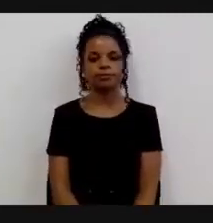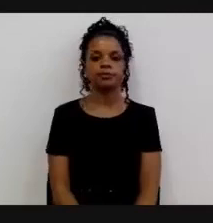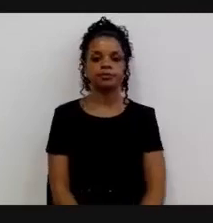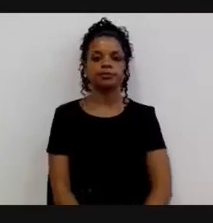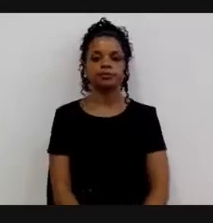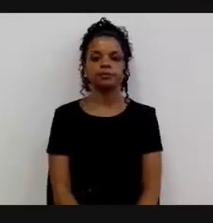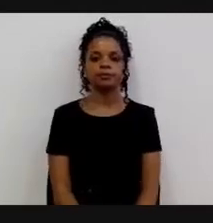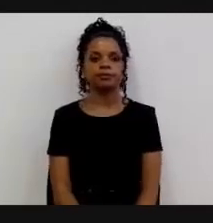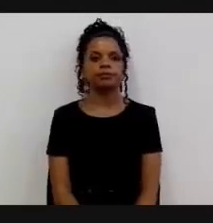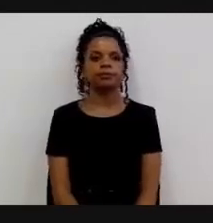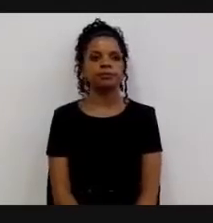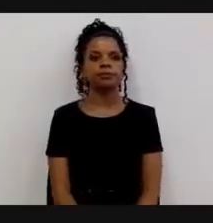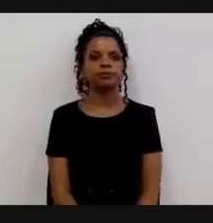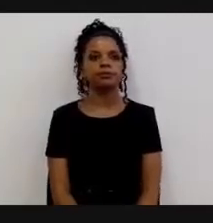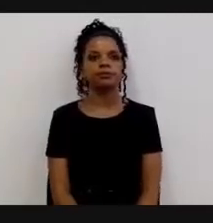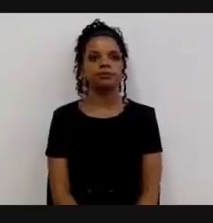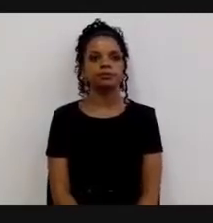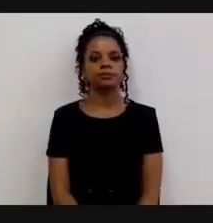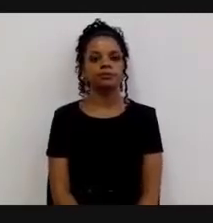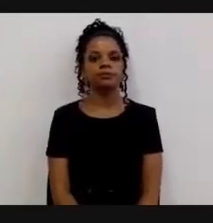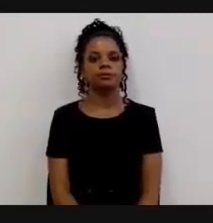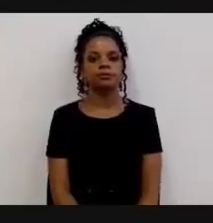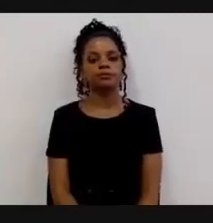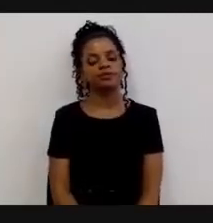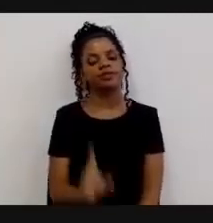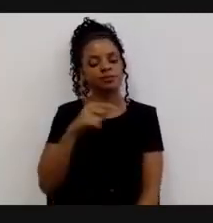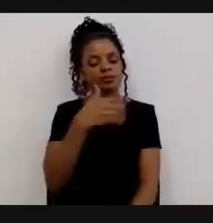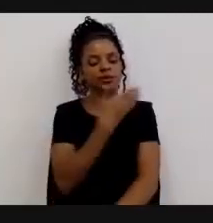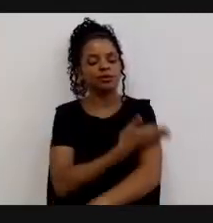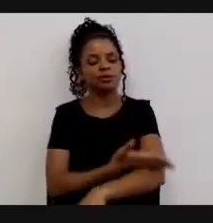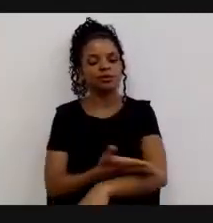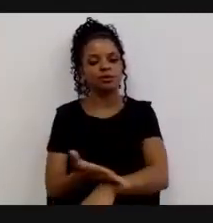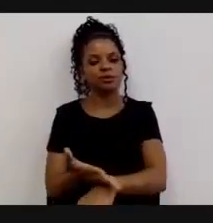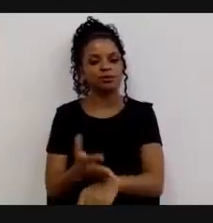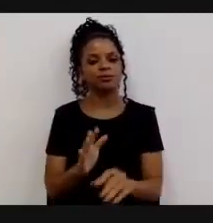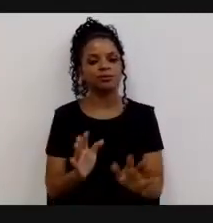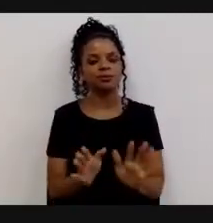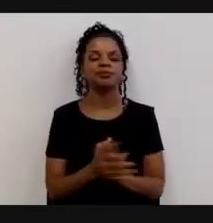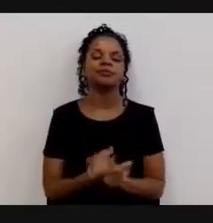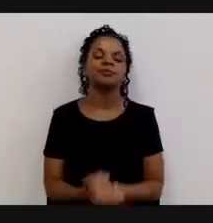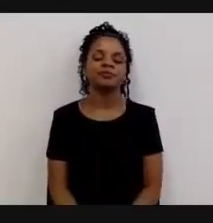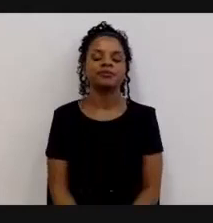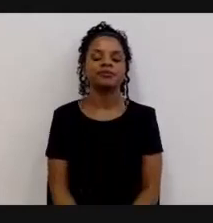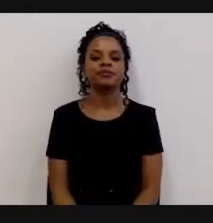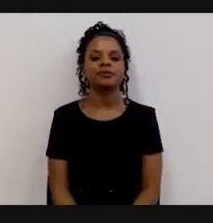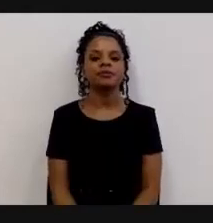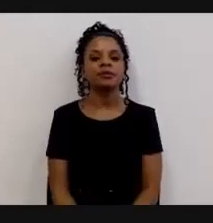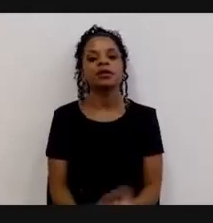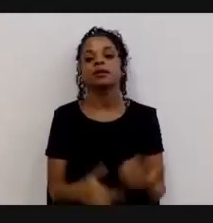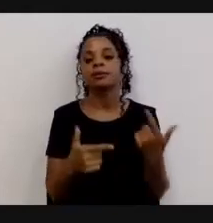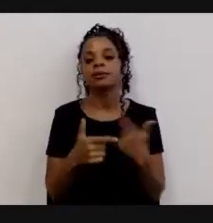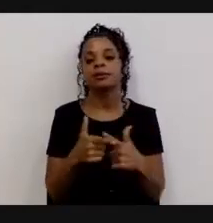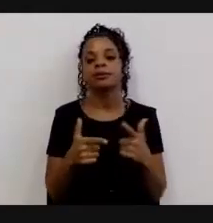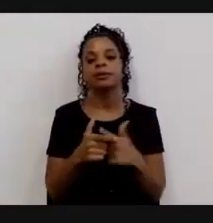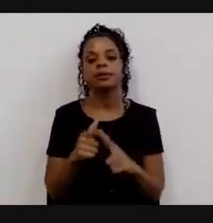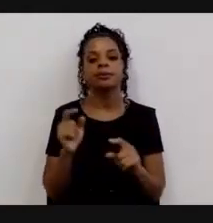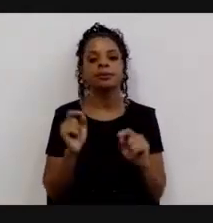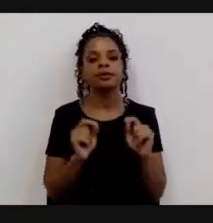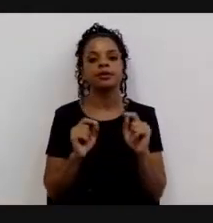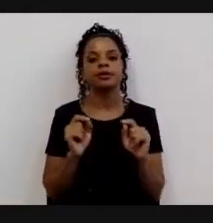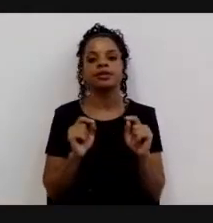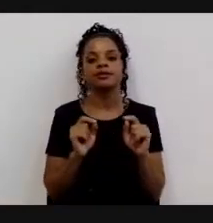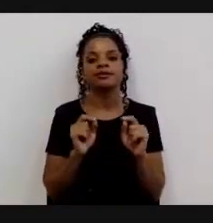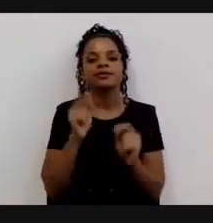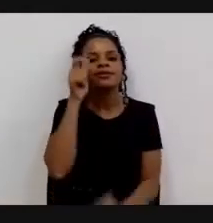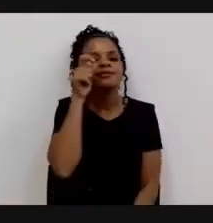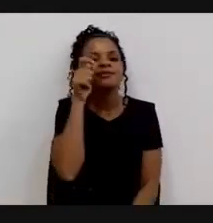Ah, daqui a pouco eu me acostumo. Melhor que eu gosto de tecnologia, hein? Então, o problema, né, que a gente tem, o baixo interesse pela